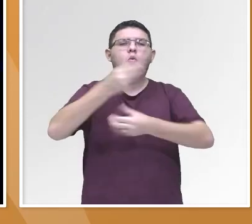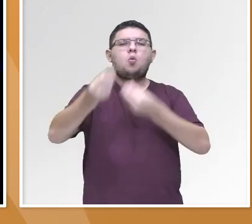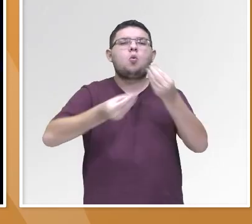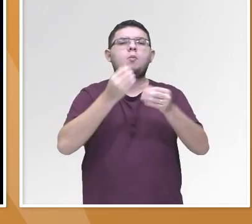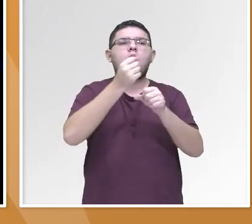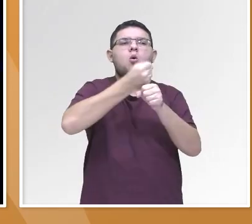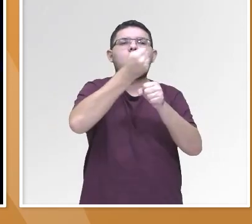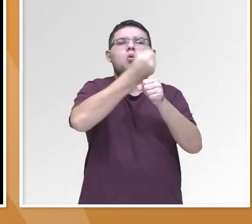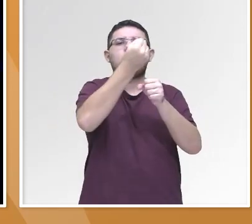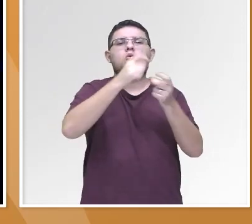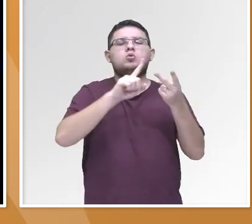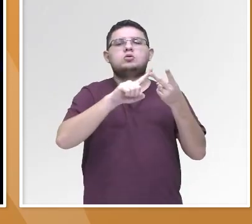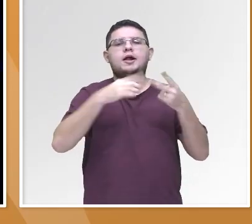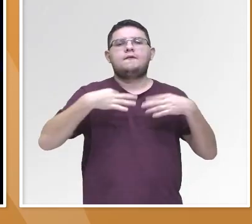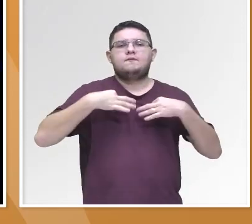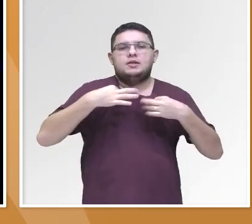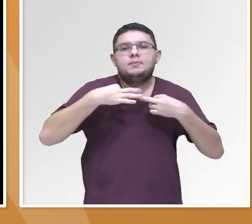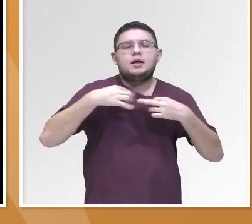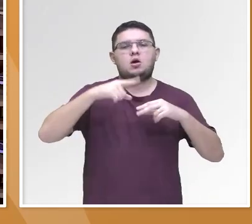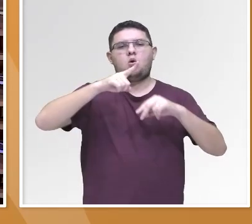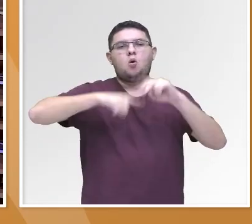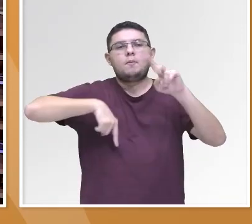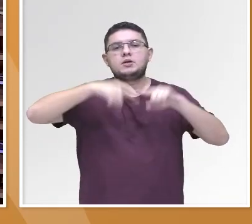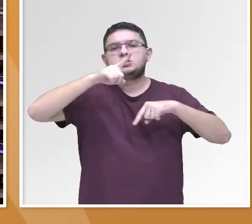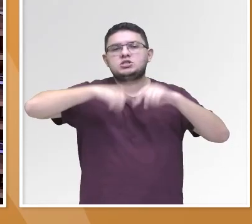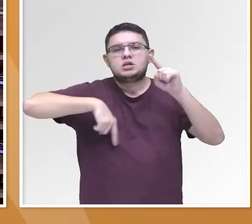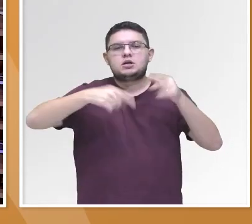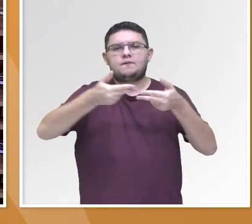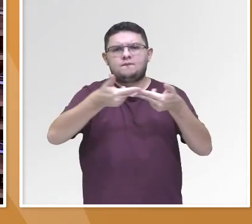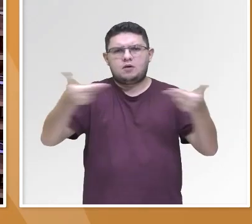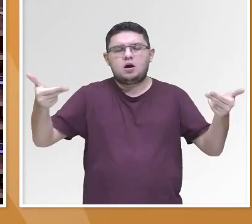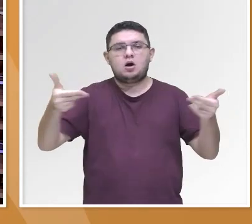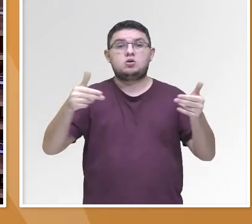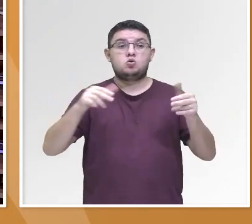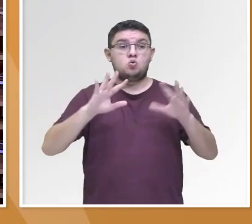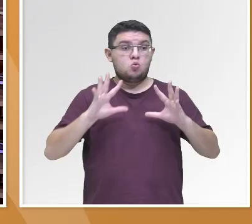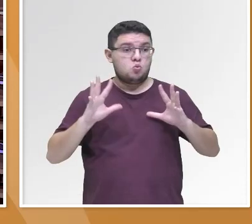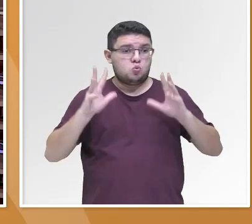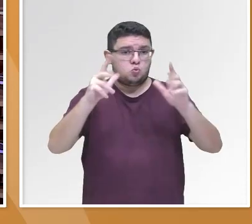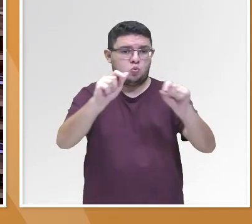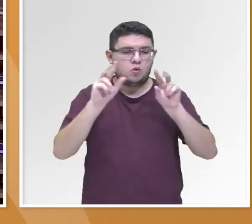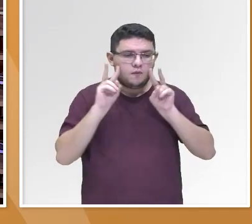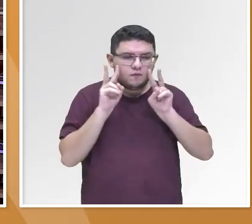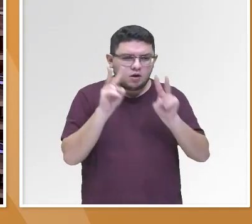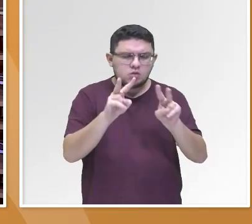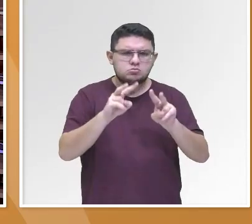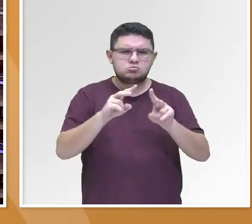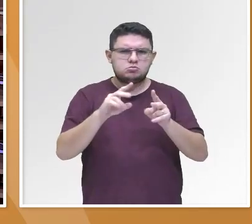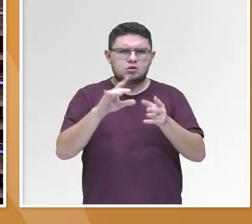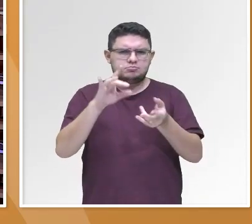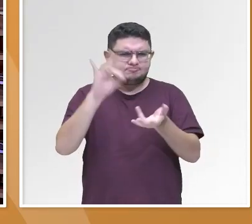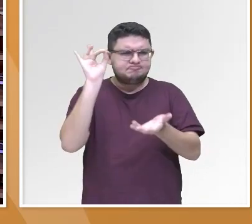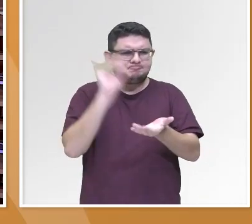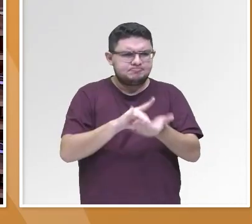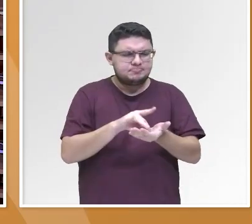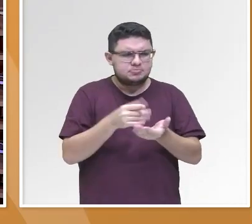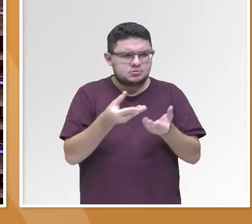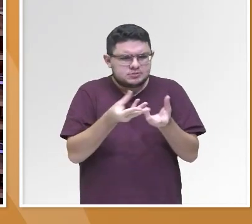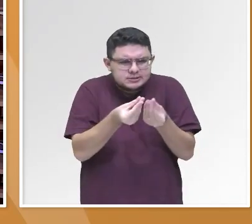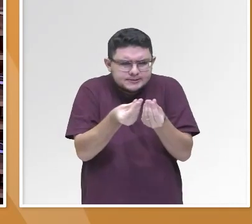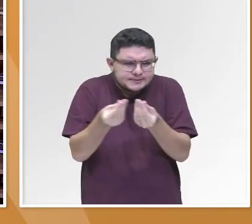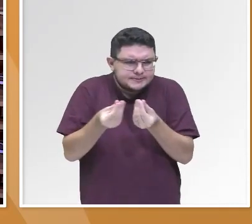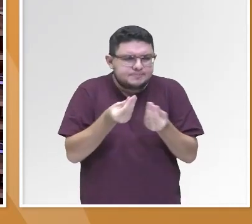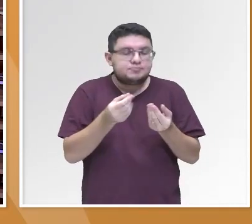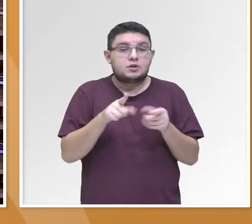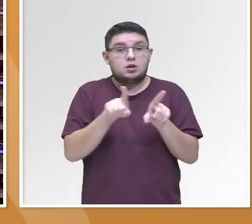casas, vestimentas, objetos. Tudo que um povo produz que é físico é cultura material. Mas também tem a questão da